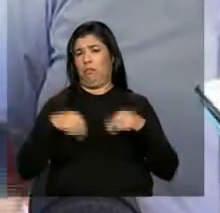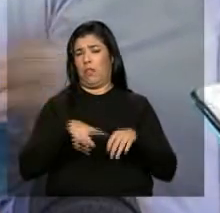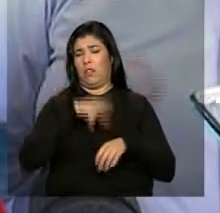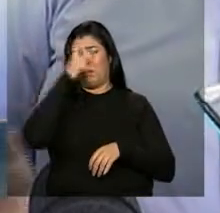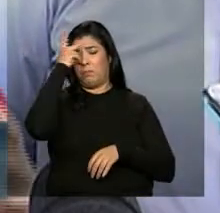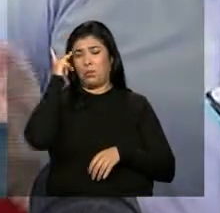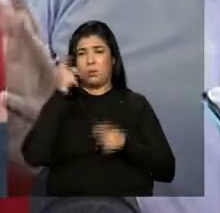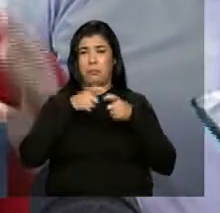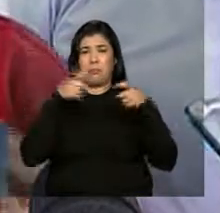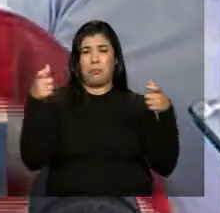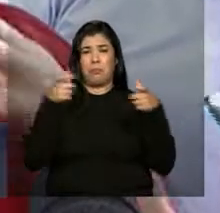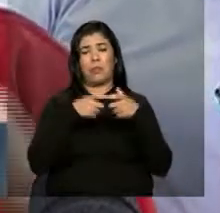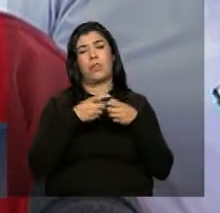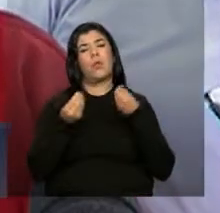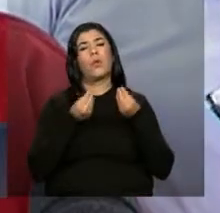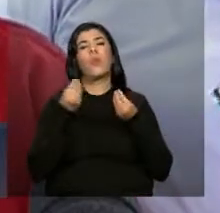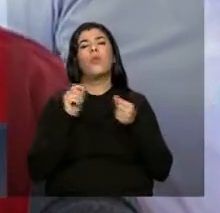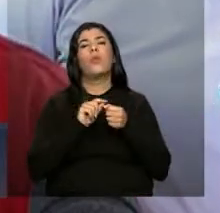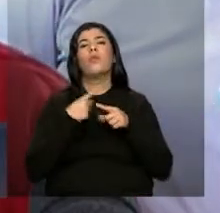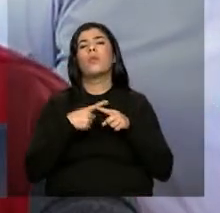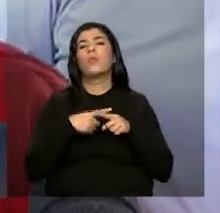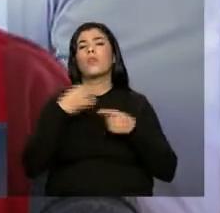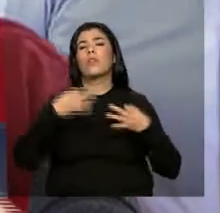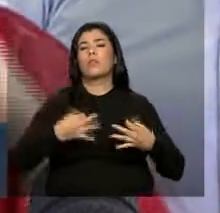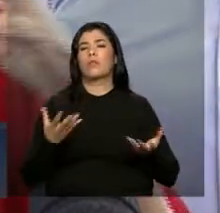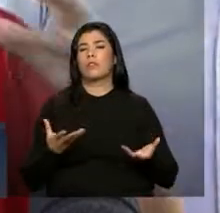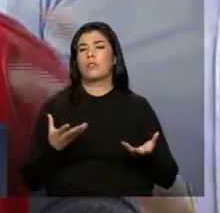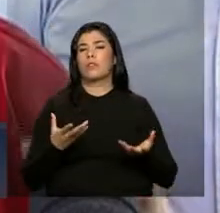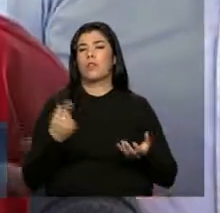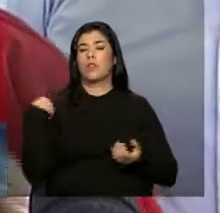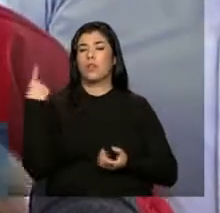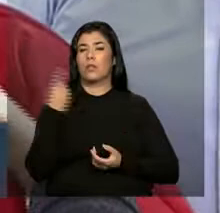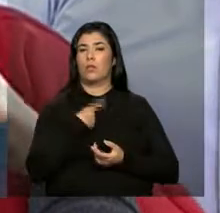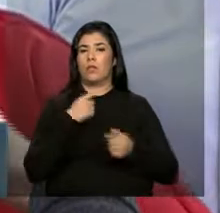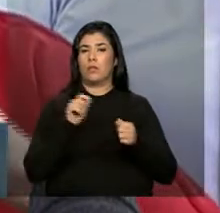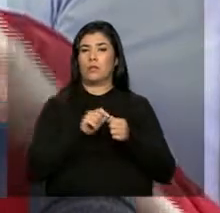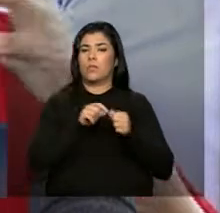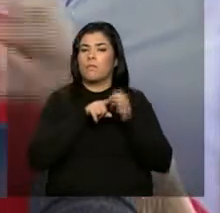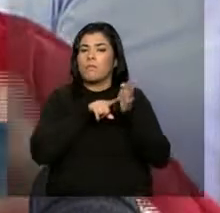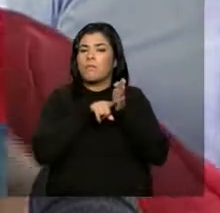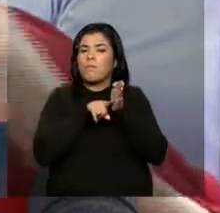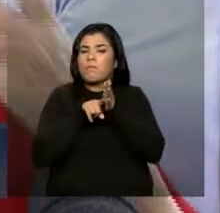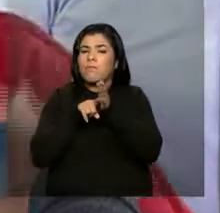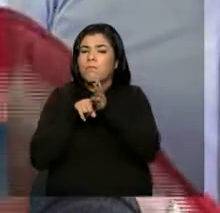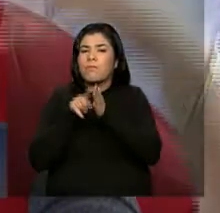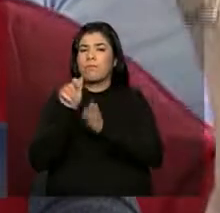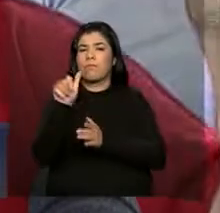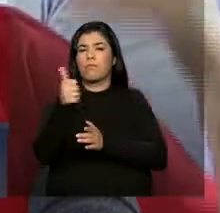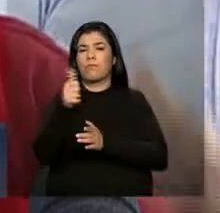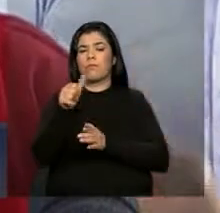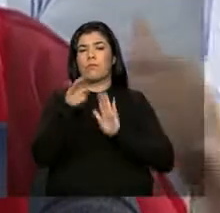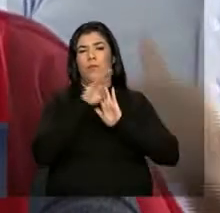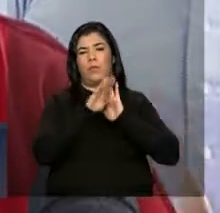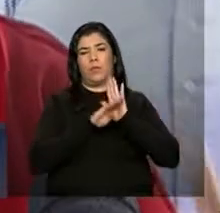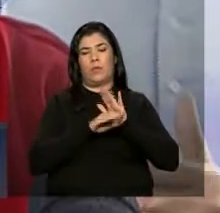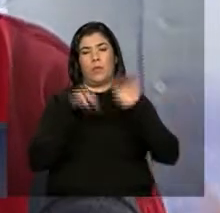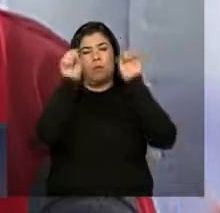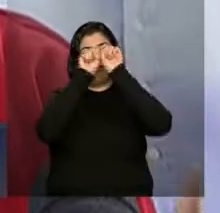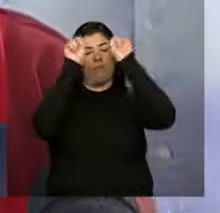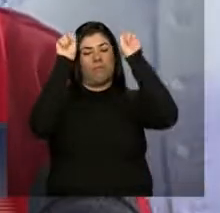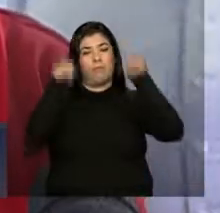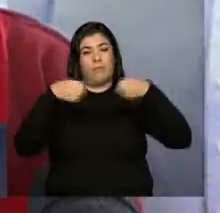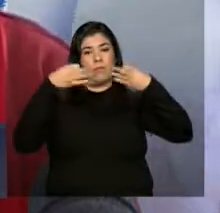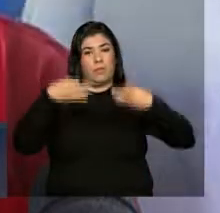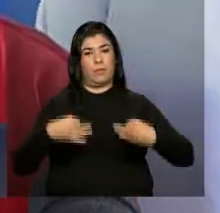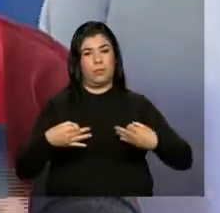gente, que não ia... Por que que deu certo? Porque nós fazemos uma auditoria, nós fazemos uma avaliação do programa